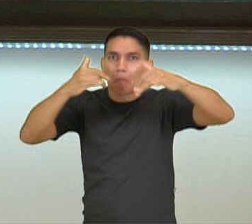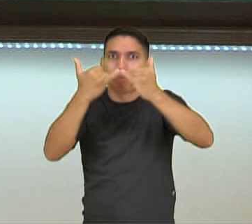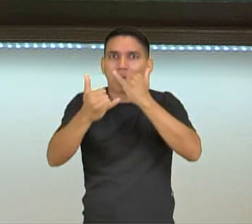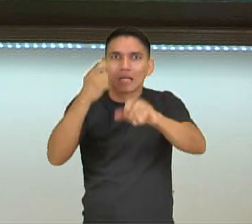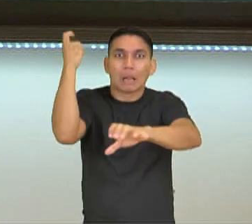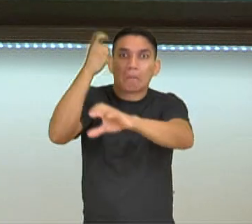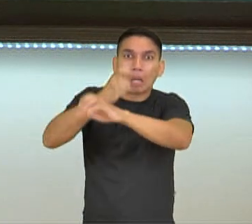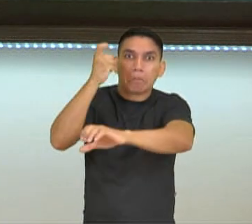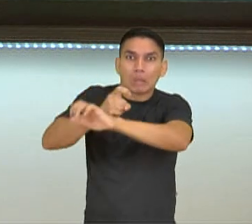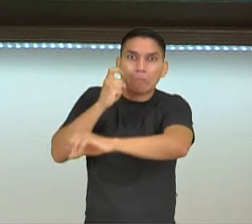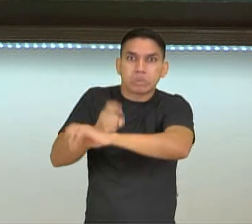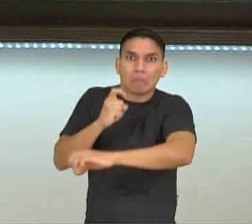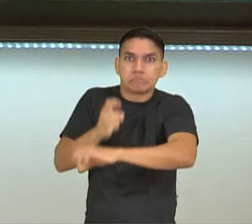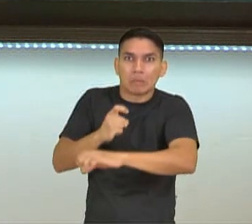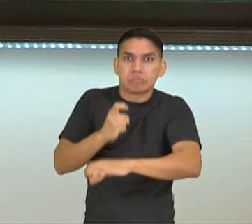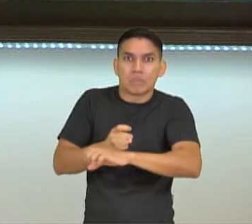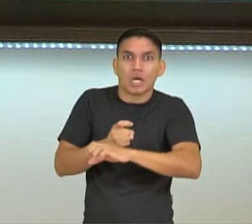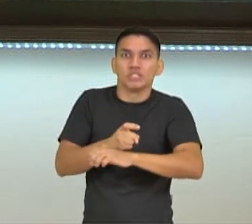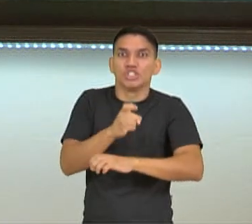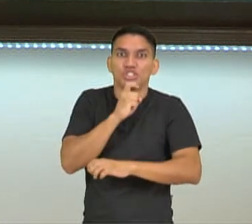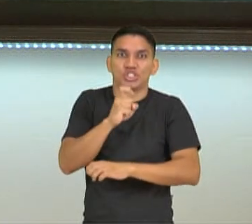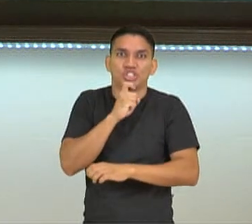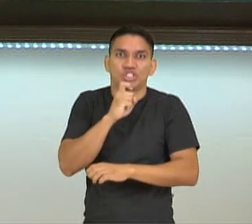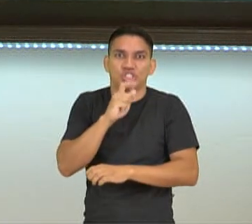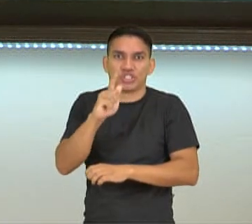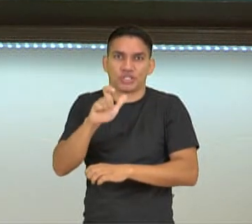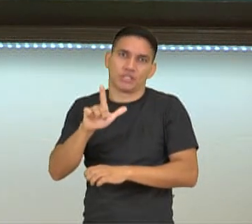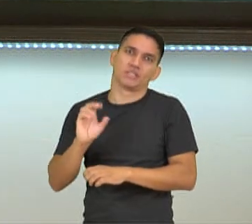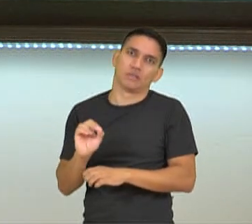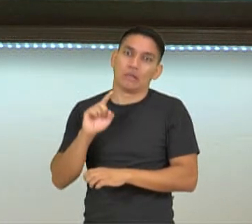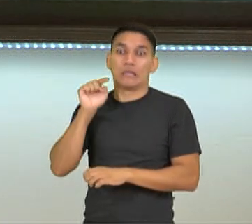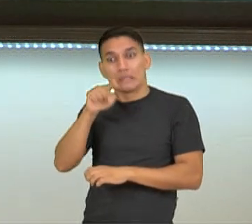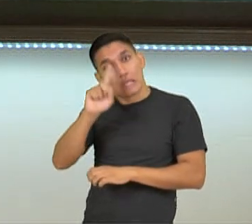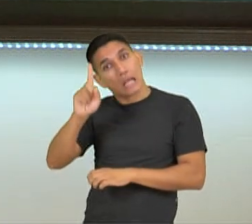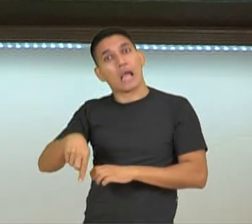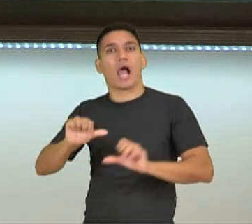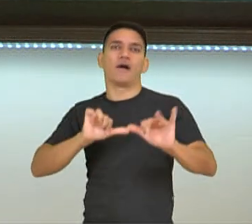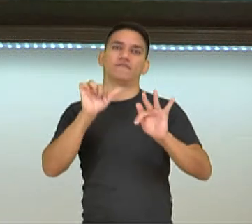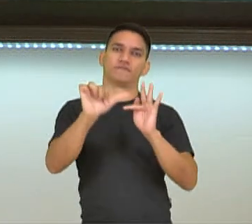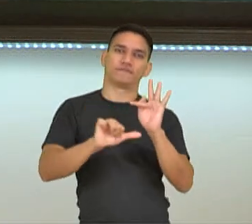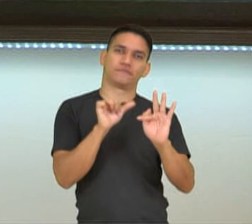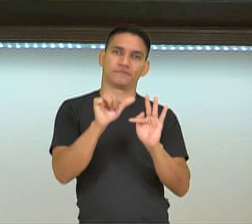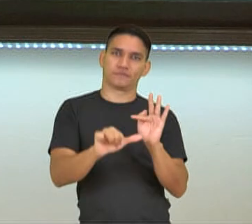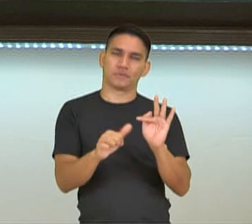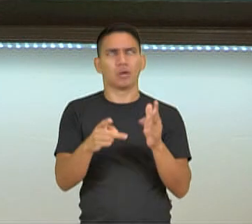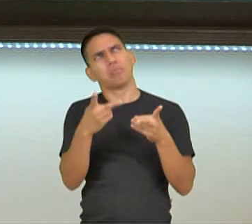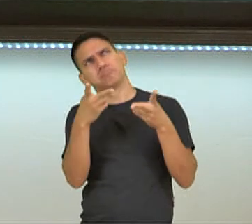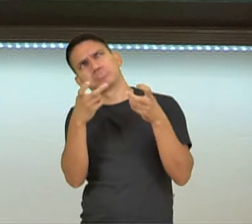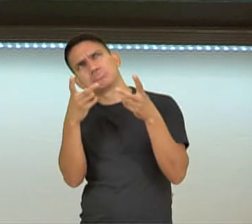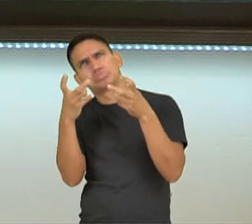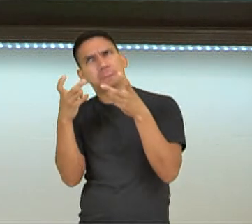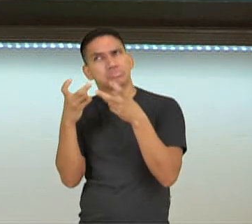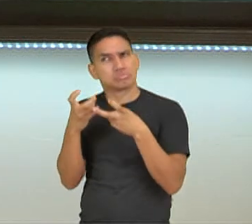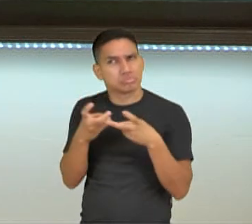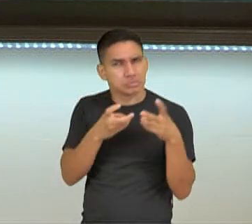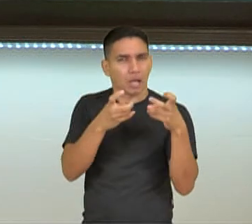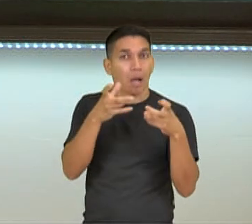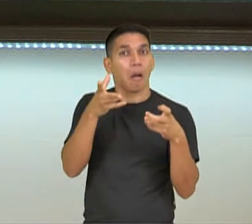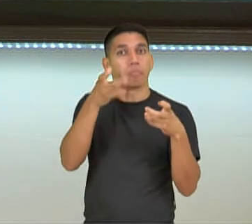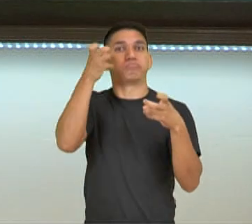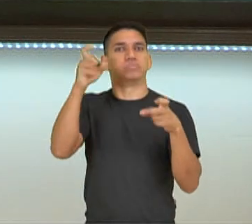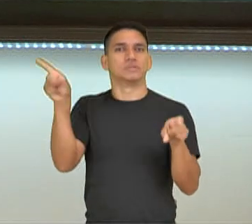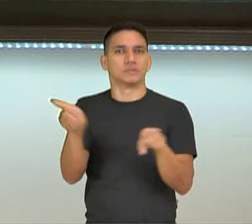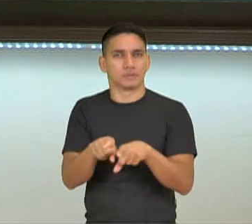De esferinhas de gelo, tá? Então isso também é um fenômeno físico, ele é observável e